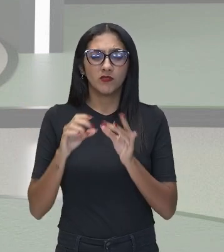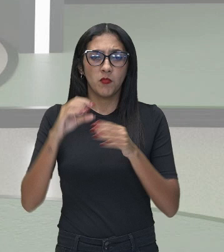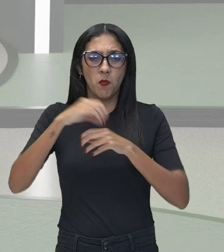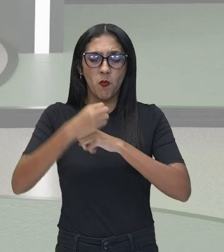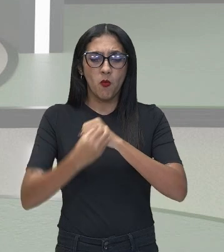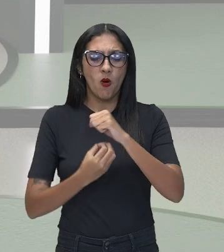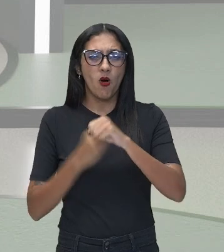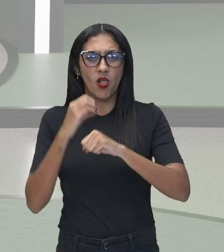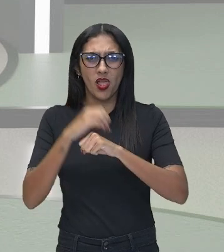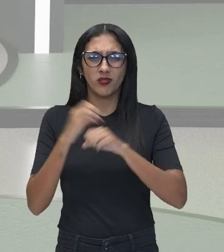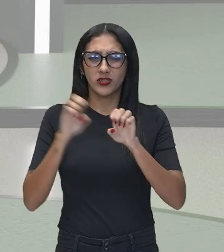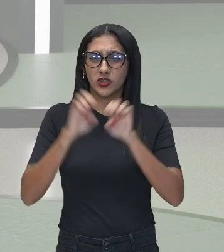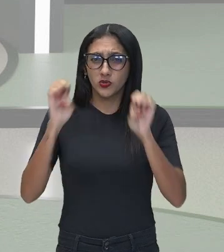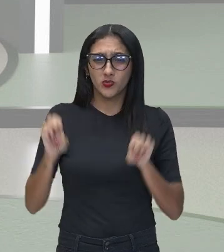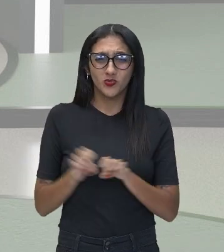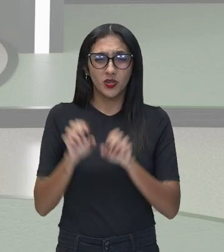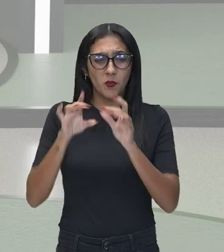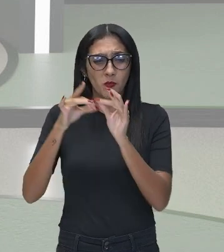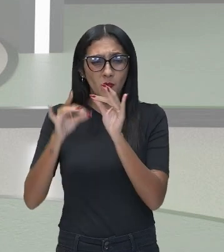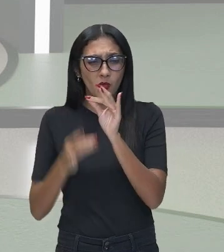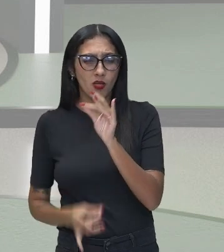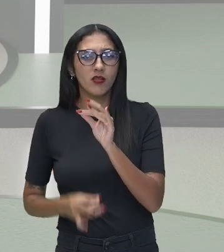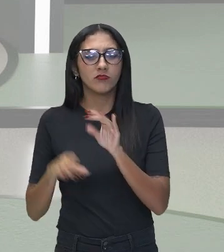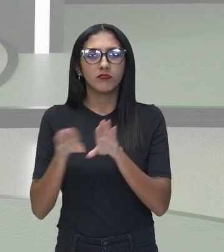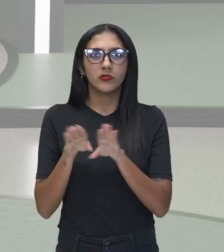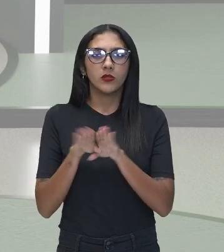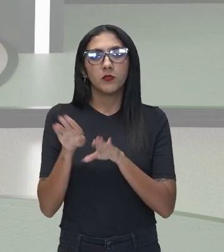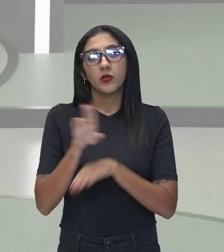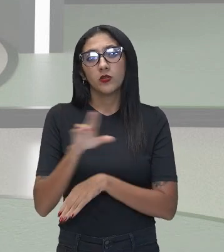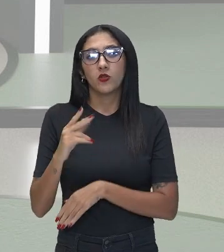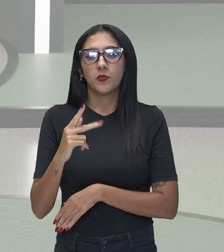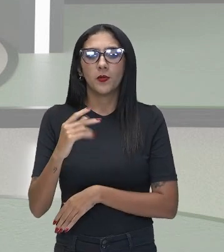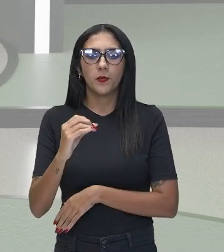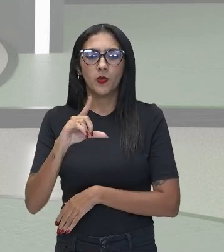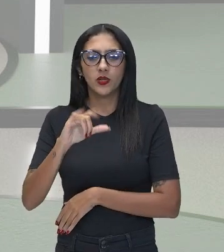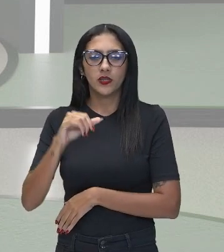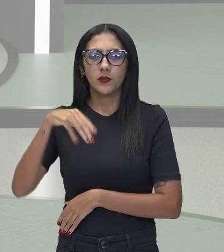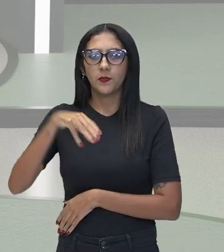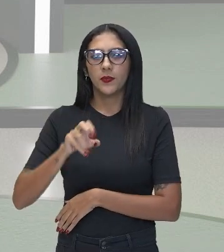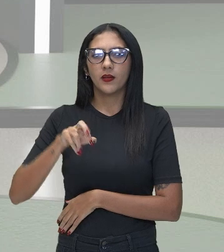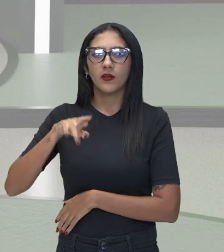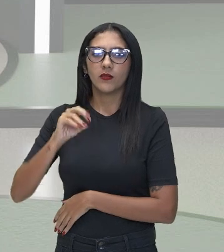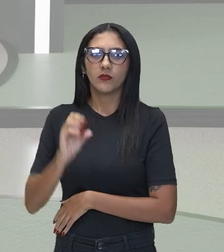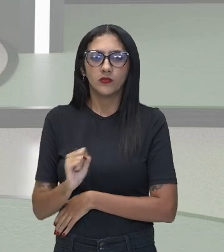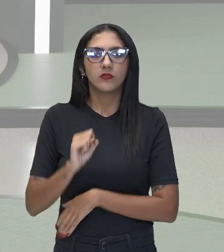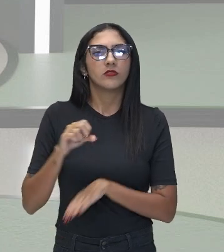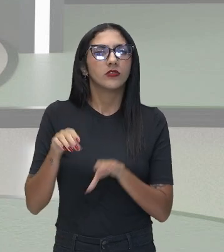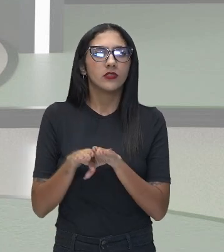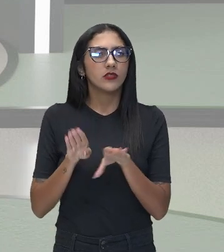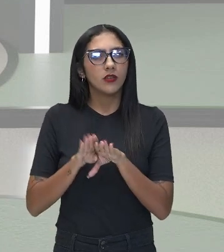chamadas até também de polímeros. Polissacarídeos são moléculas que têm muitos